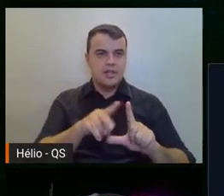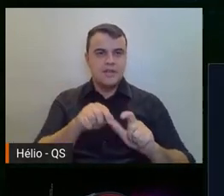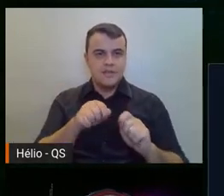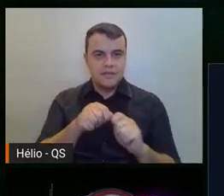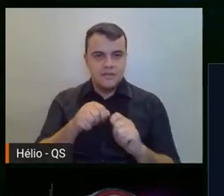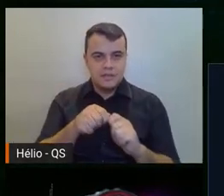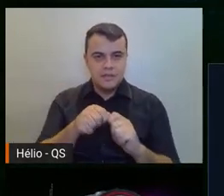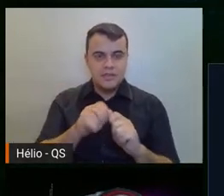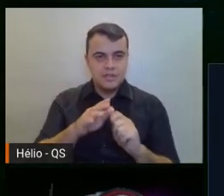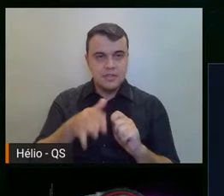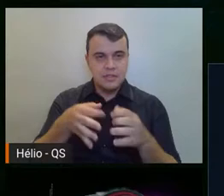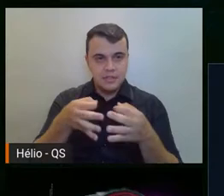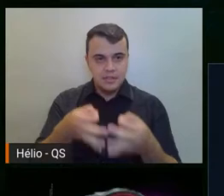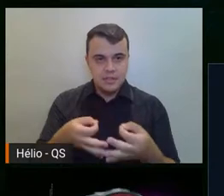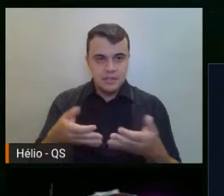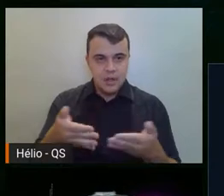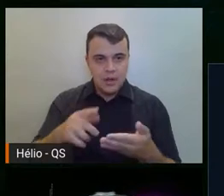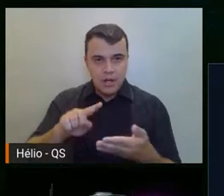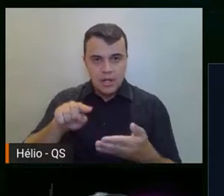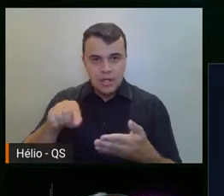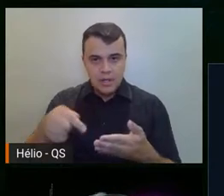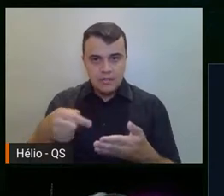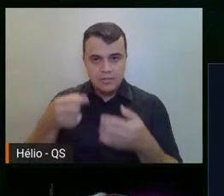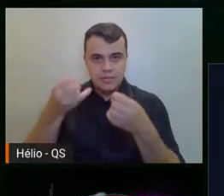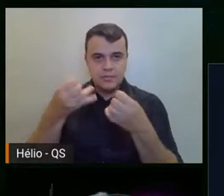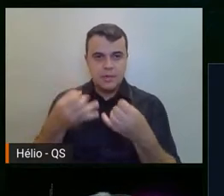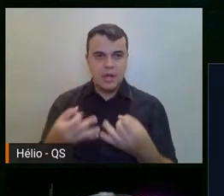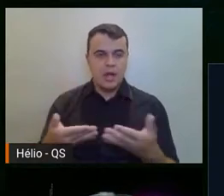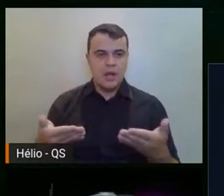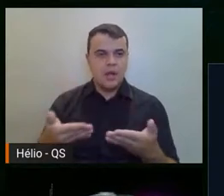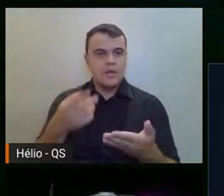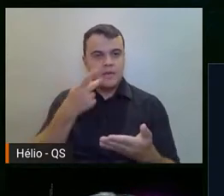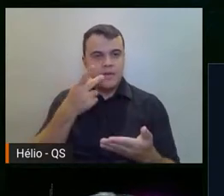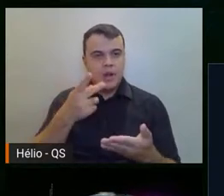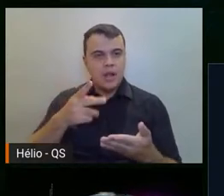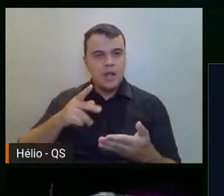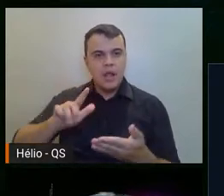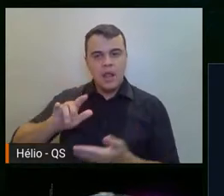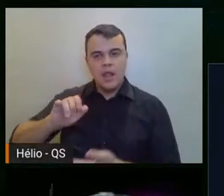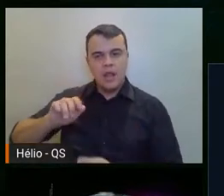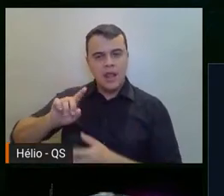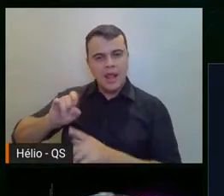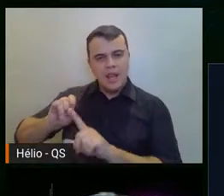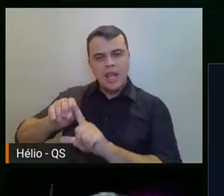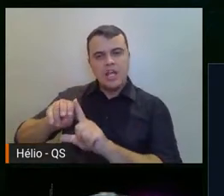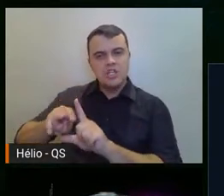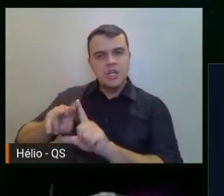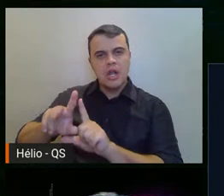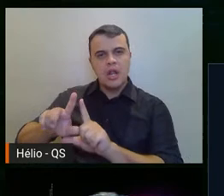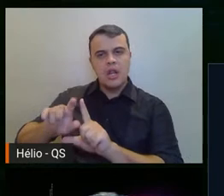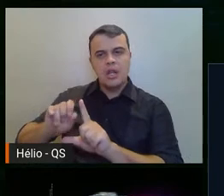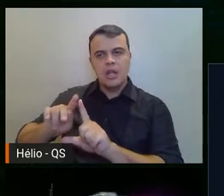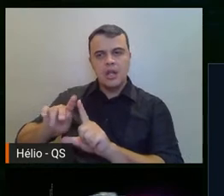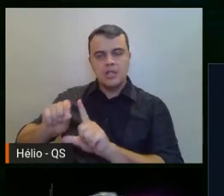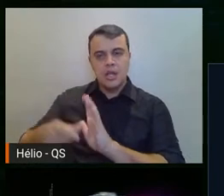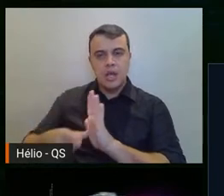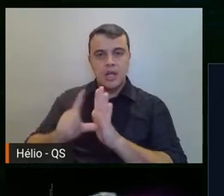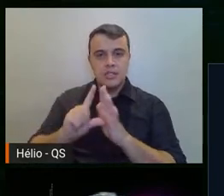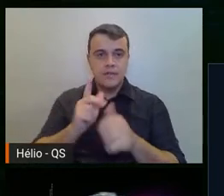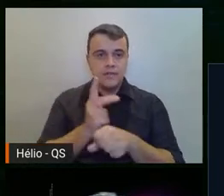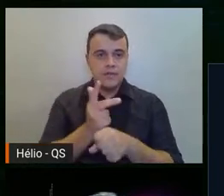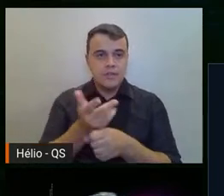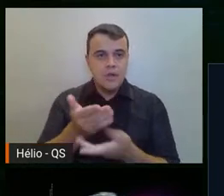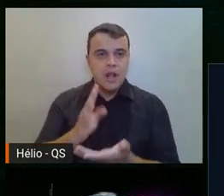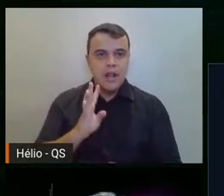exatamente no próximo slide aqui a gente vai falar dos linkedins a gente vai compartilhar aqui mas antes tem um videozinho